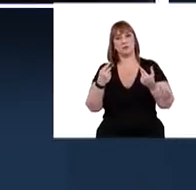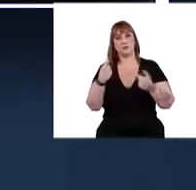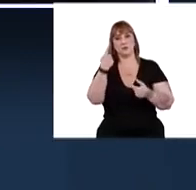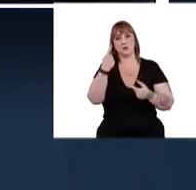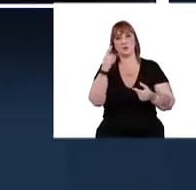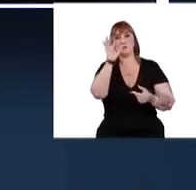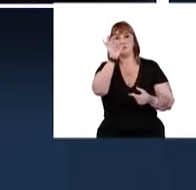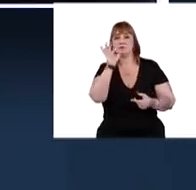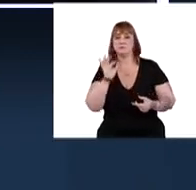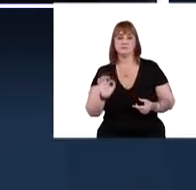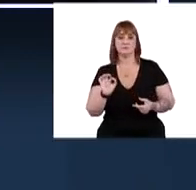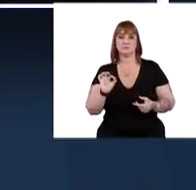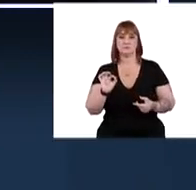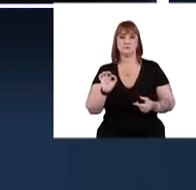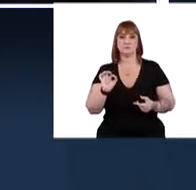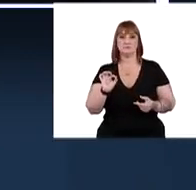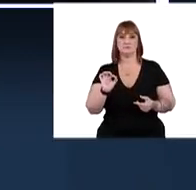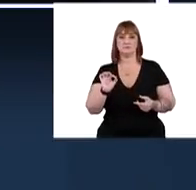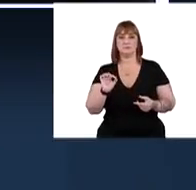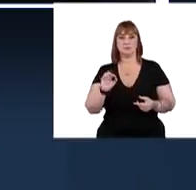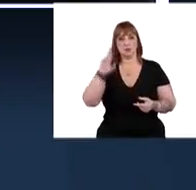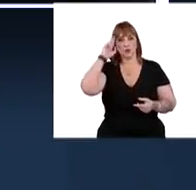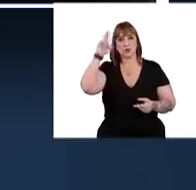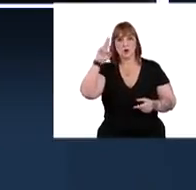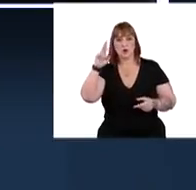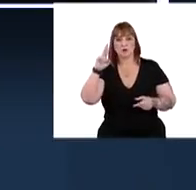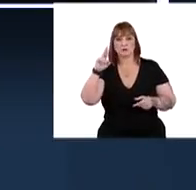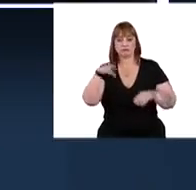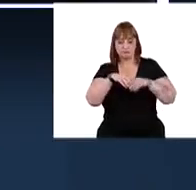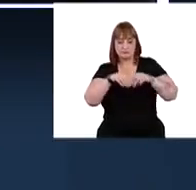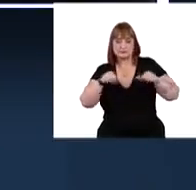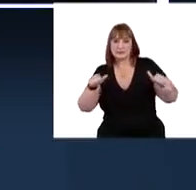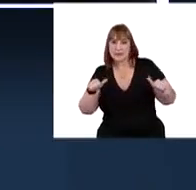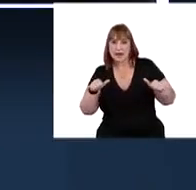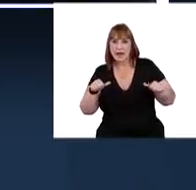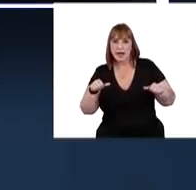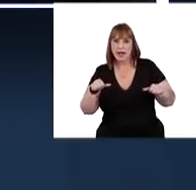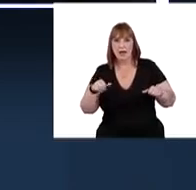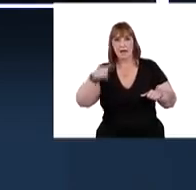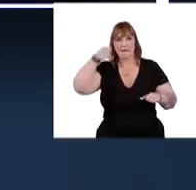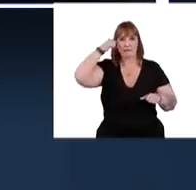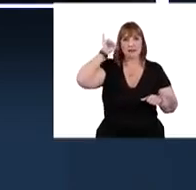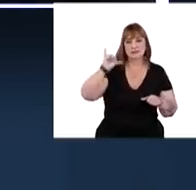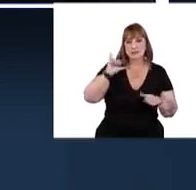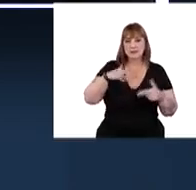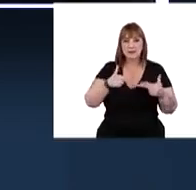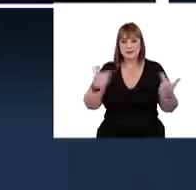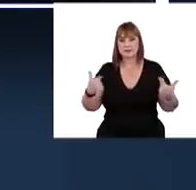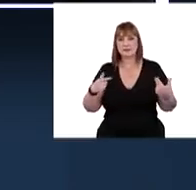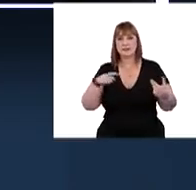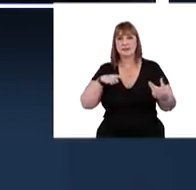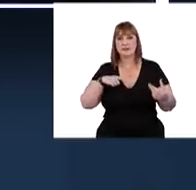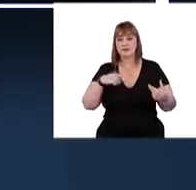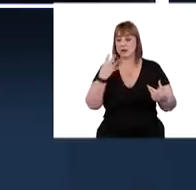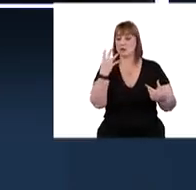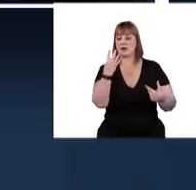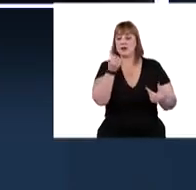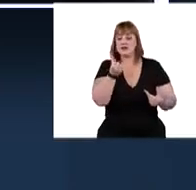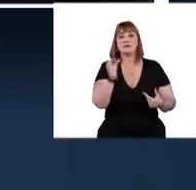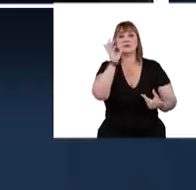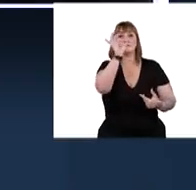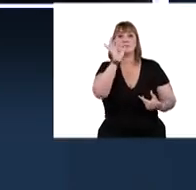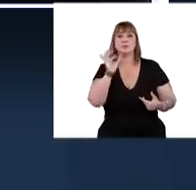1% dos latifundiários ou do dono do agronegócio, eles detêm 46%